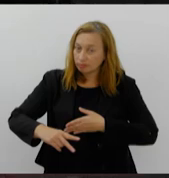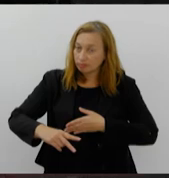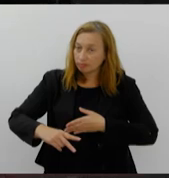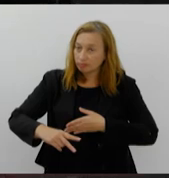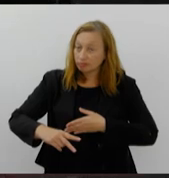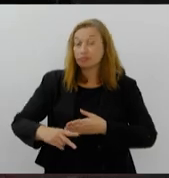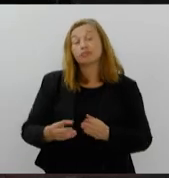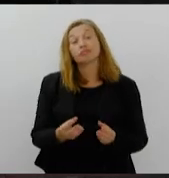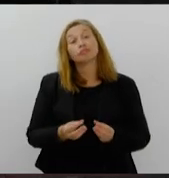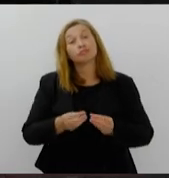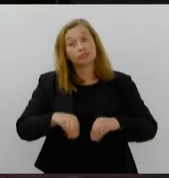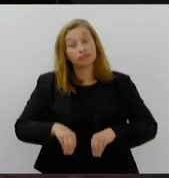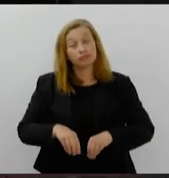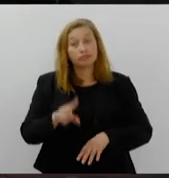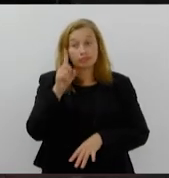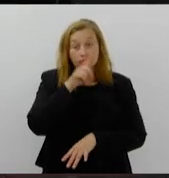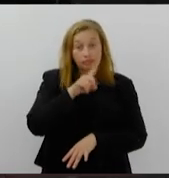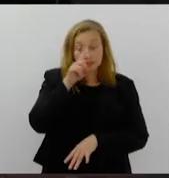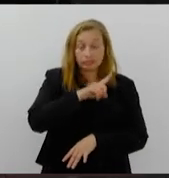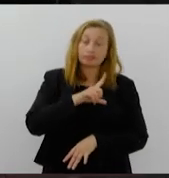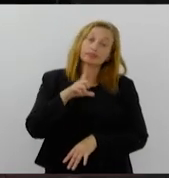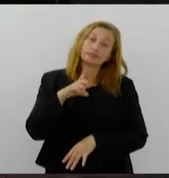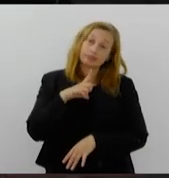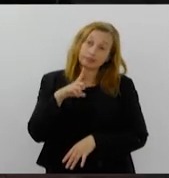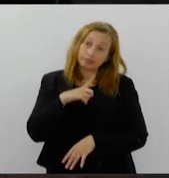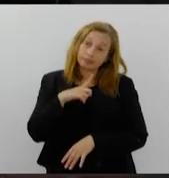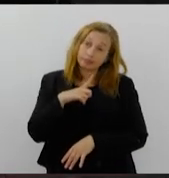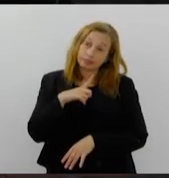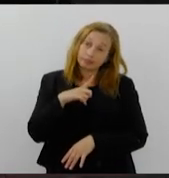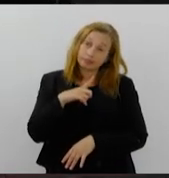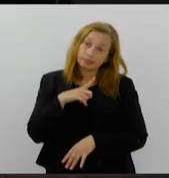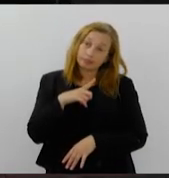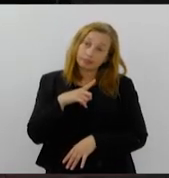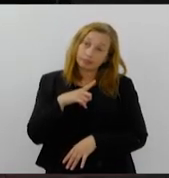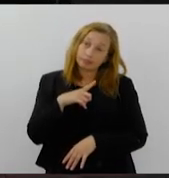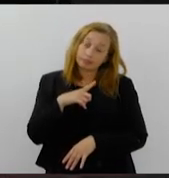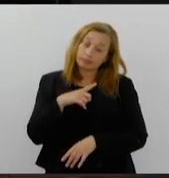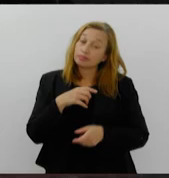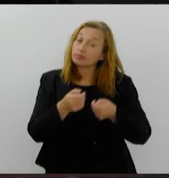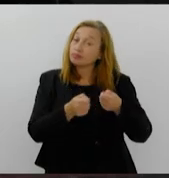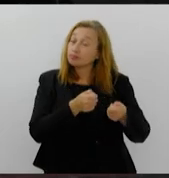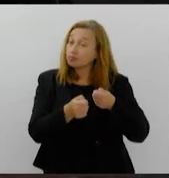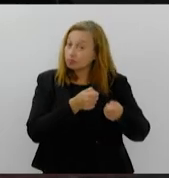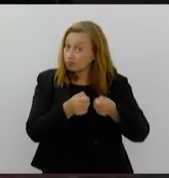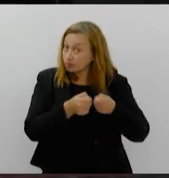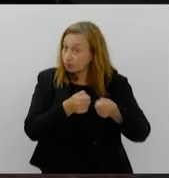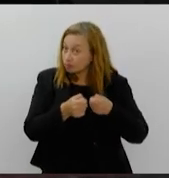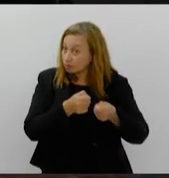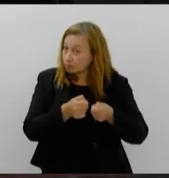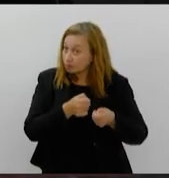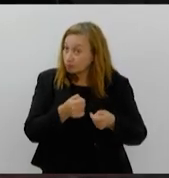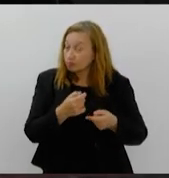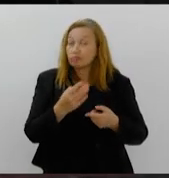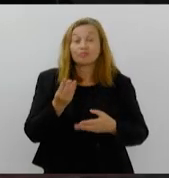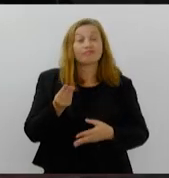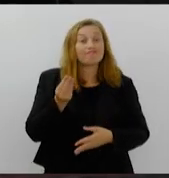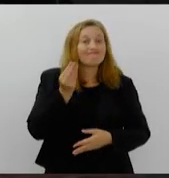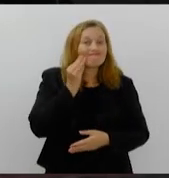maculado porque houve uma falha nos processos de controle, porque